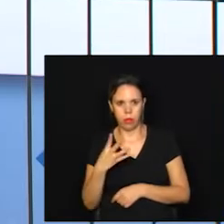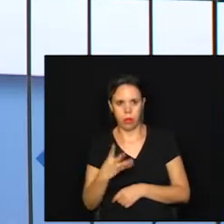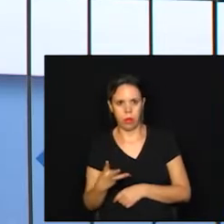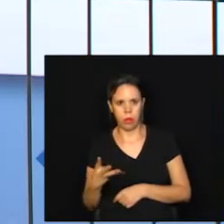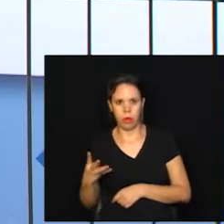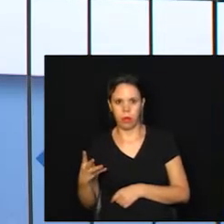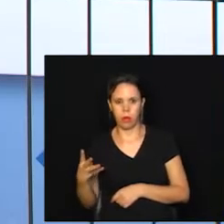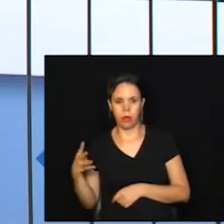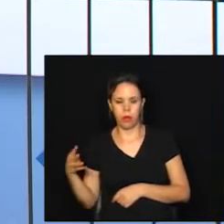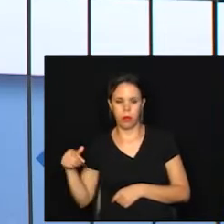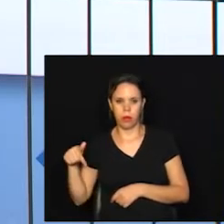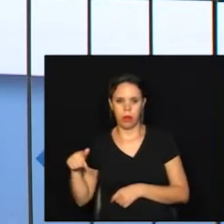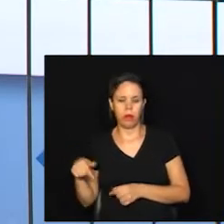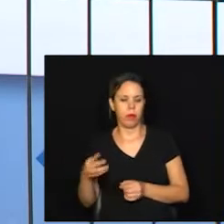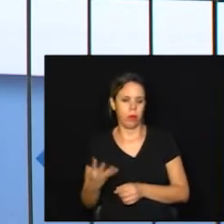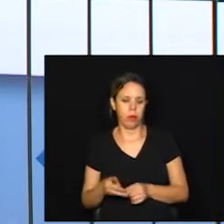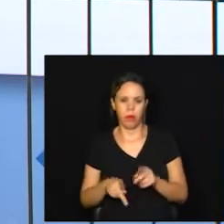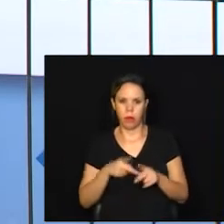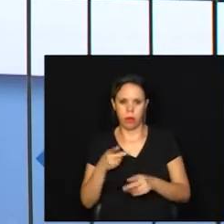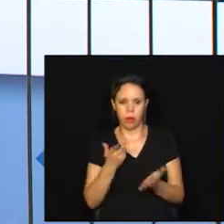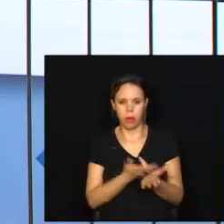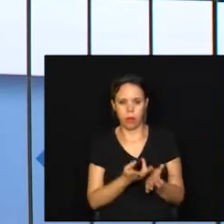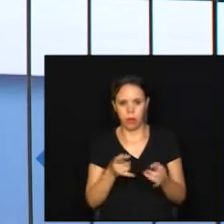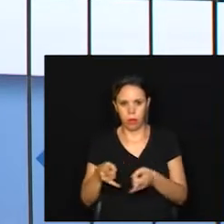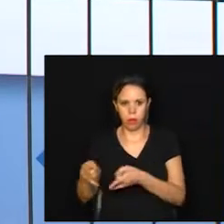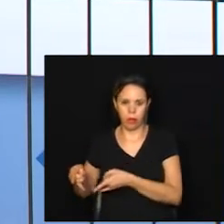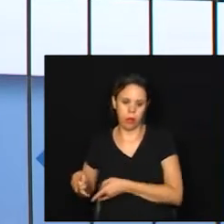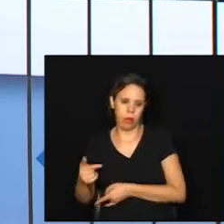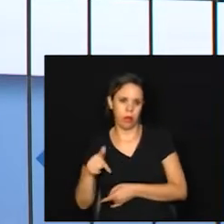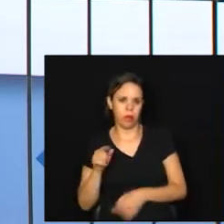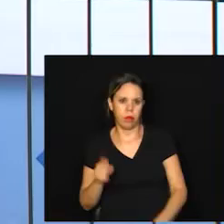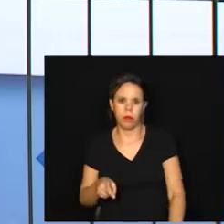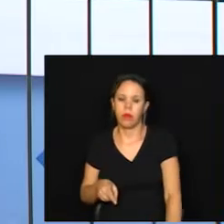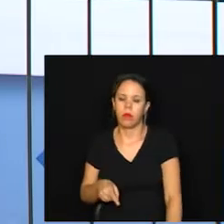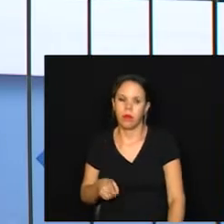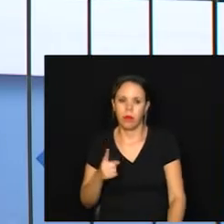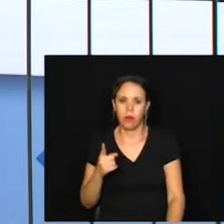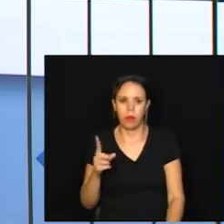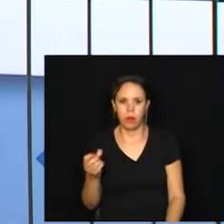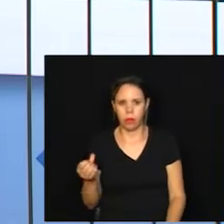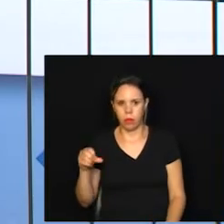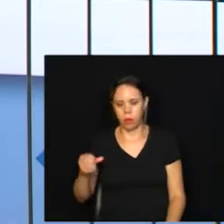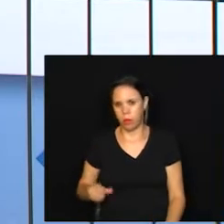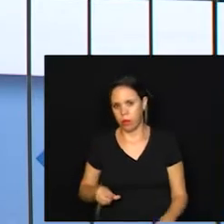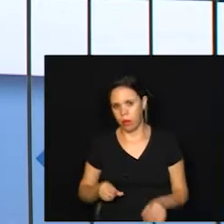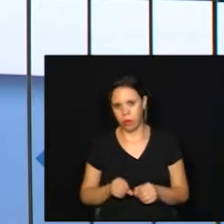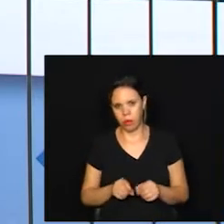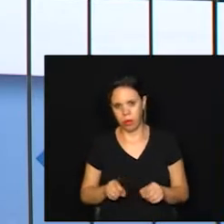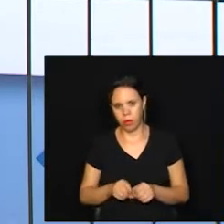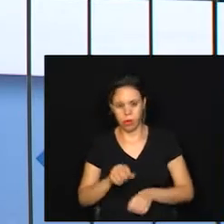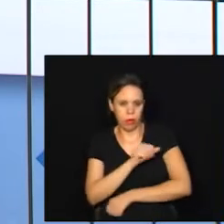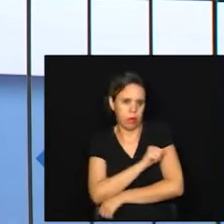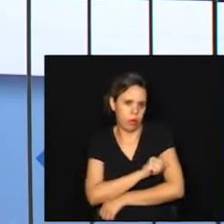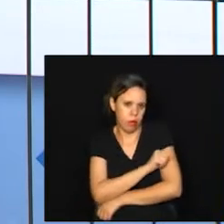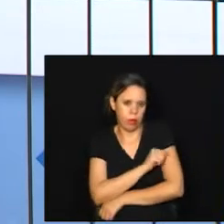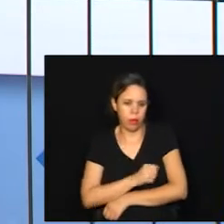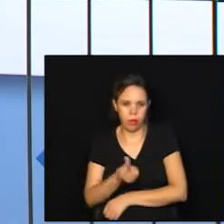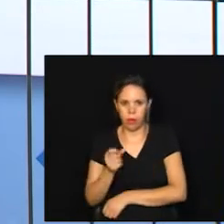13.484 pessoas internadas, sendo 7.196 em enfermaria e